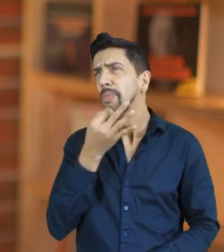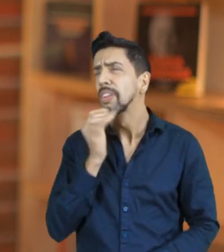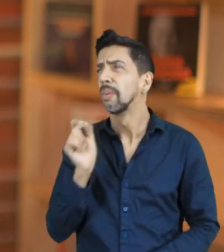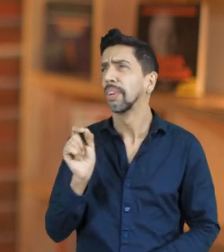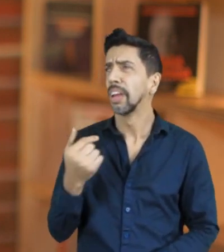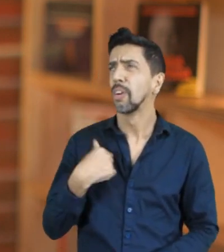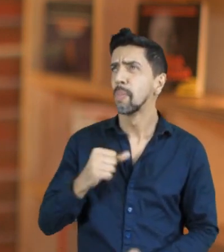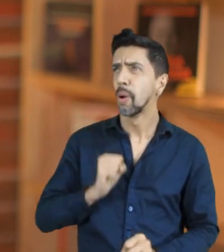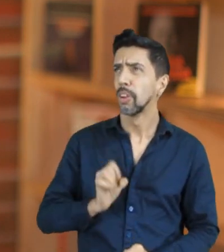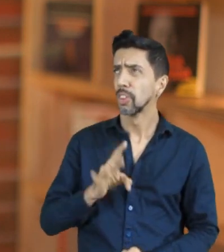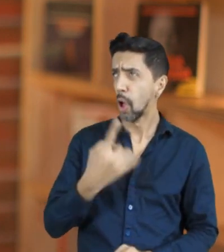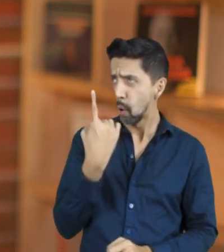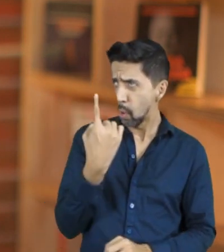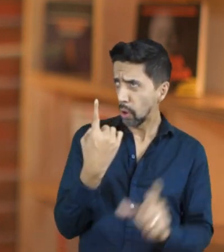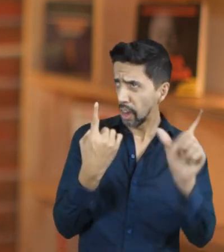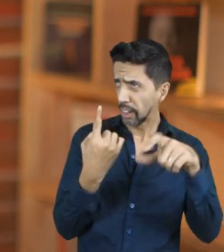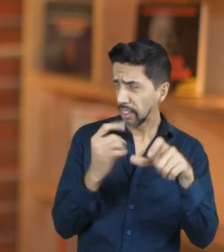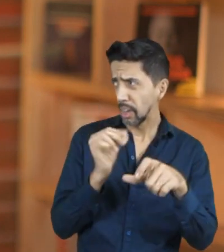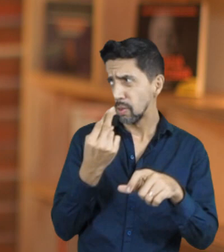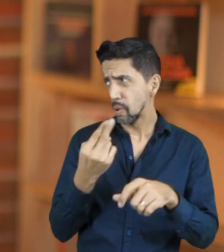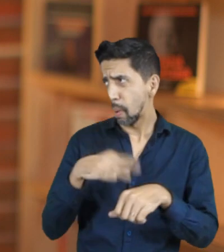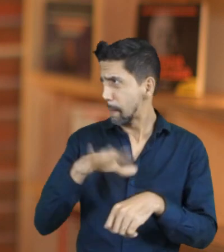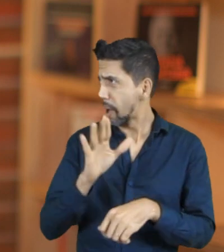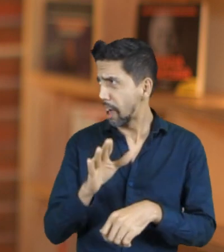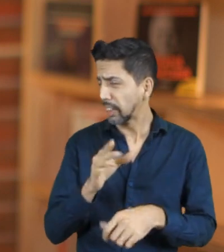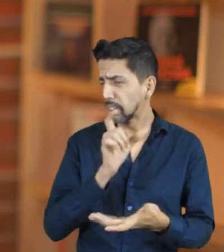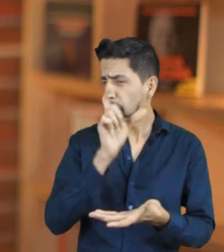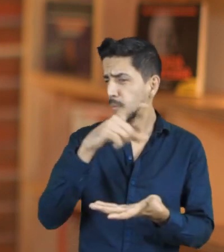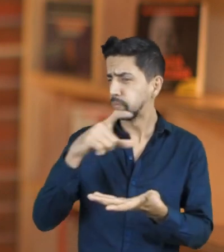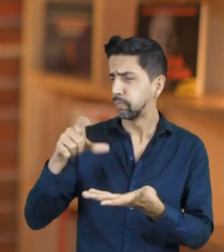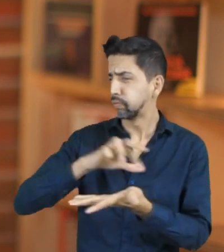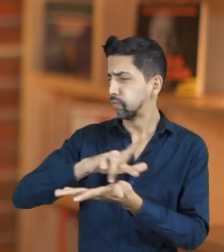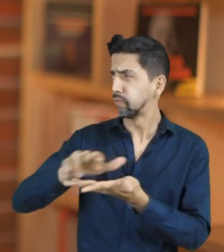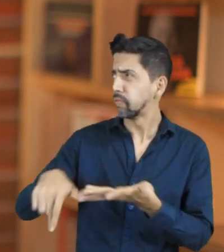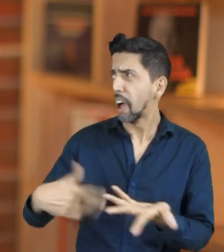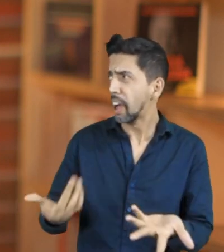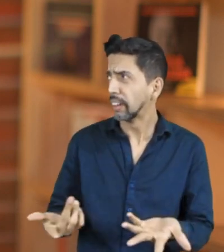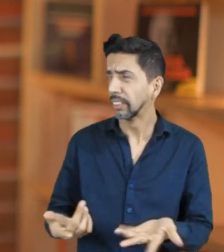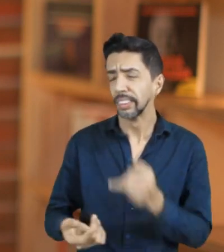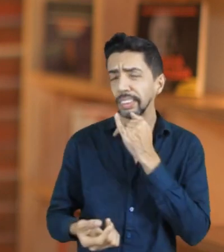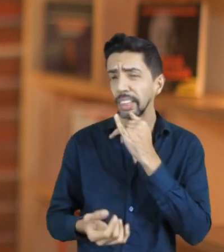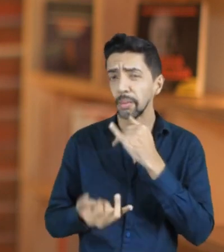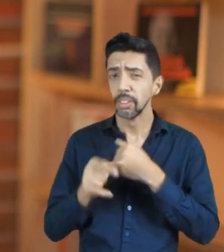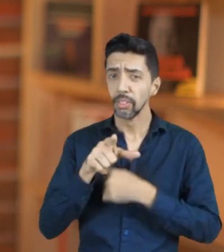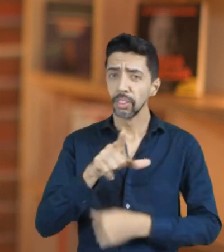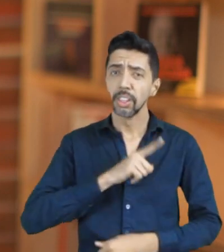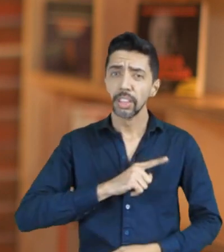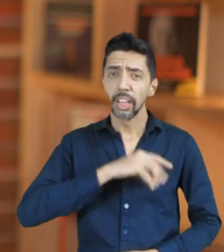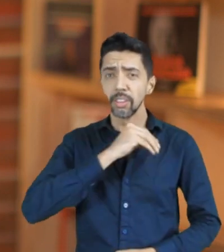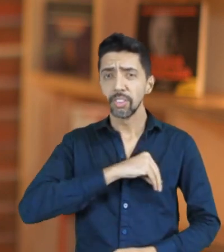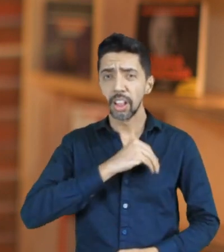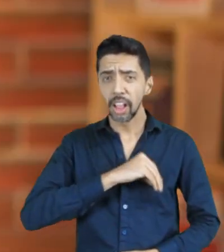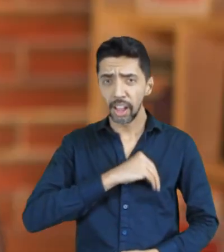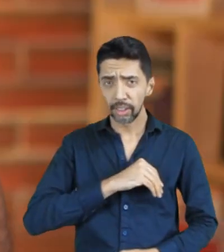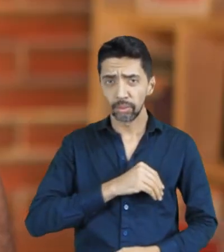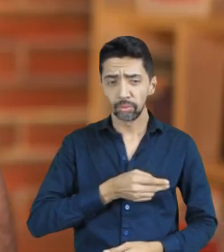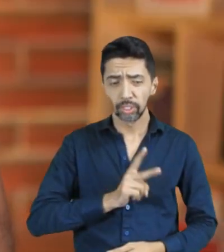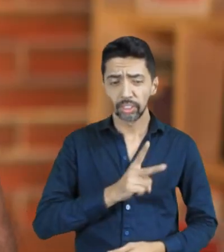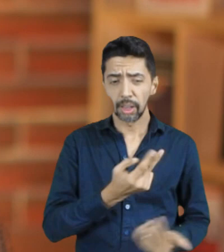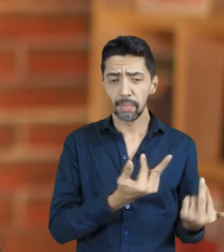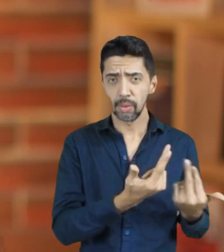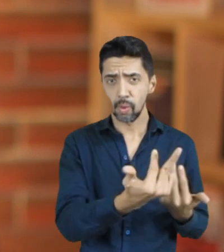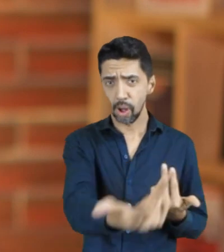só sobre esse cartão como é que é isso eu posso ter mais que um cartão para quem tem rendimento fixo uma vez só um ganho mensal